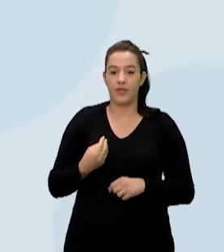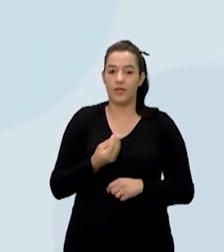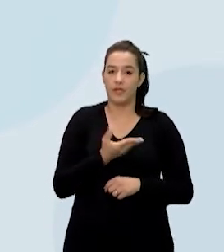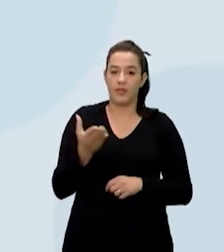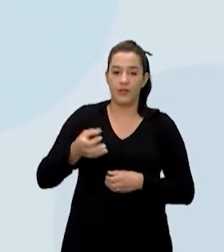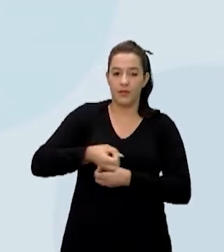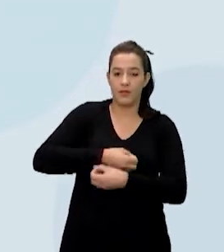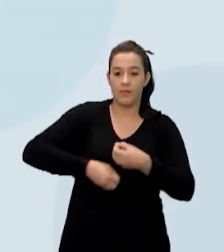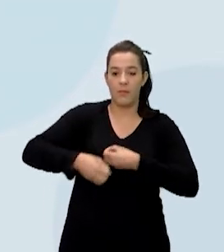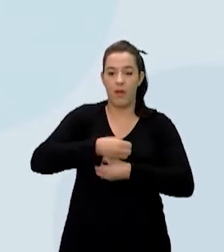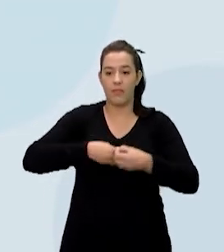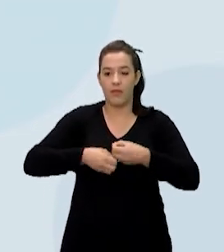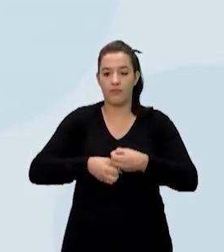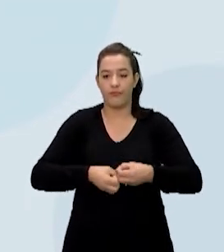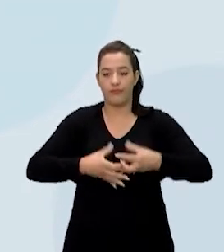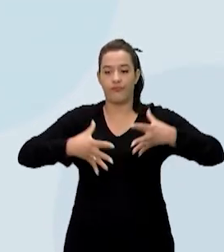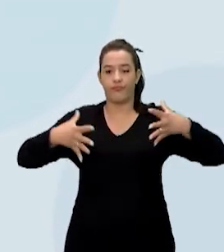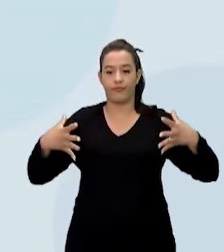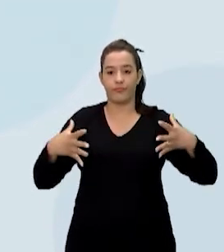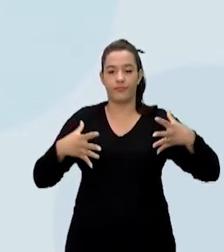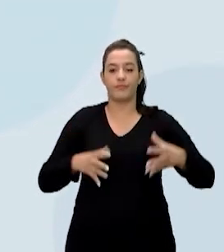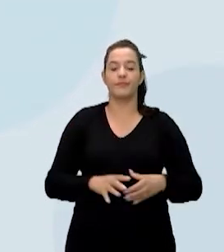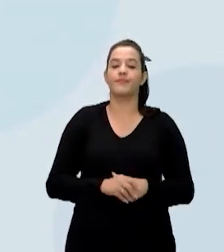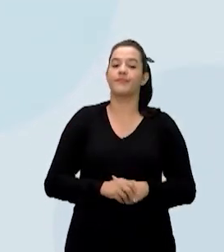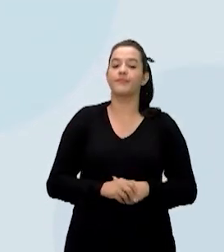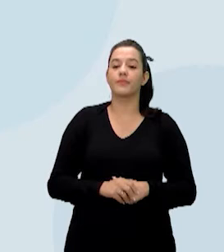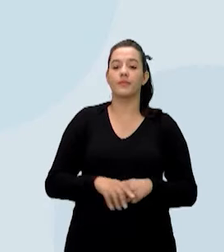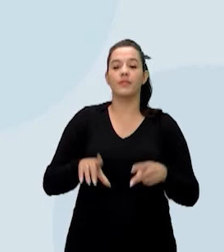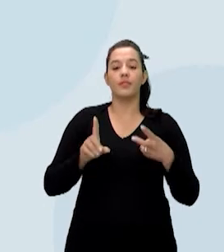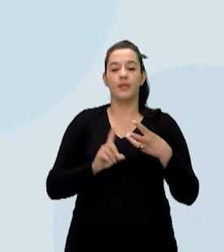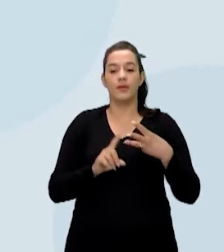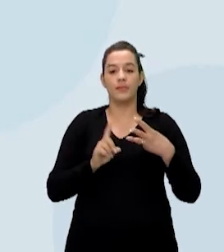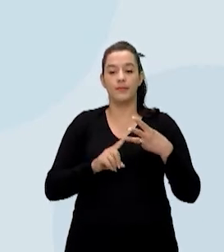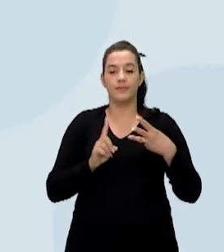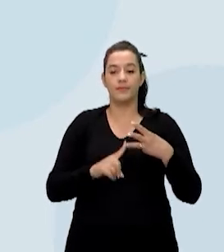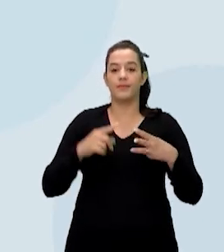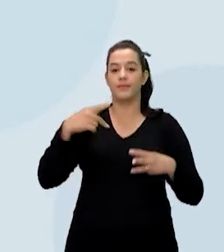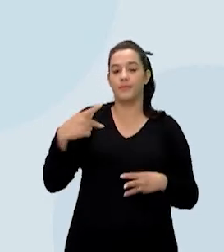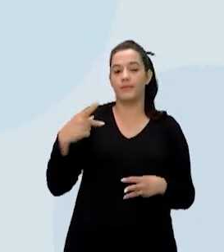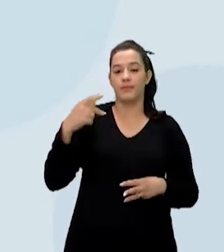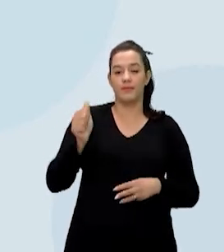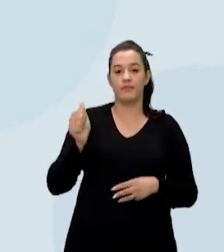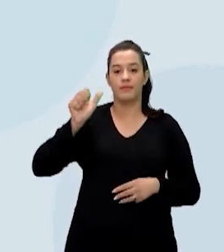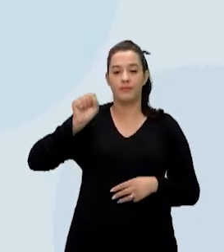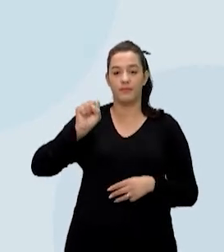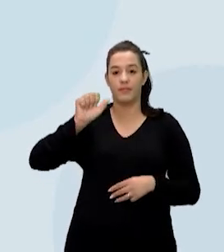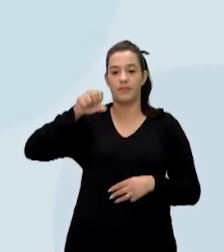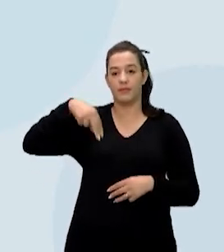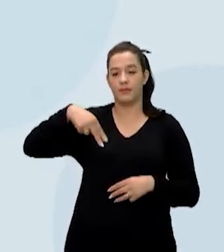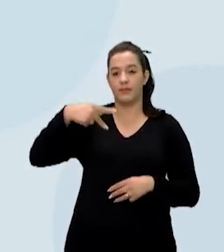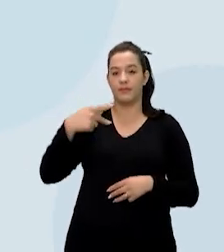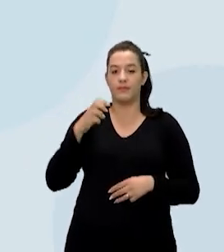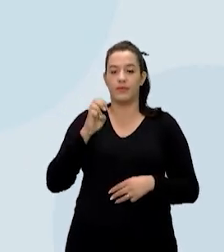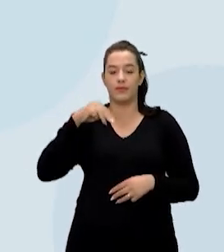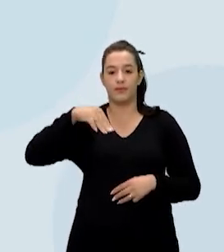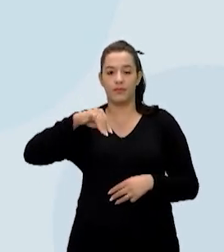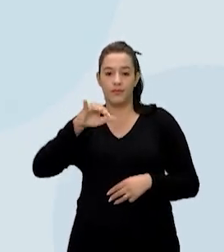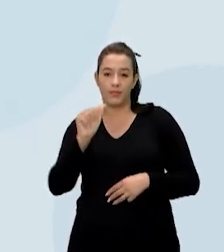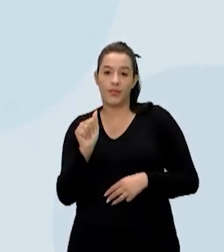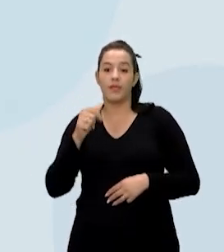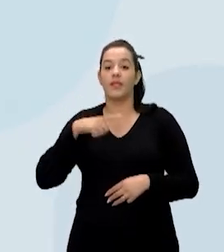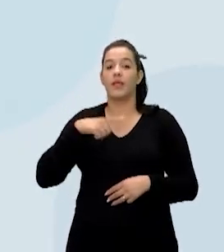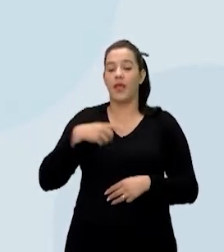matéria inanimada. Eu tenho também a teoria da panspermia cósmica, ou seja, a vida vindo